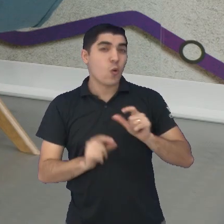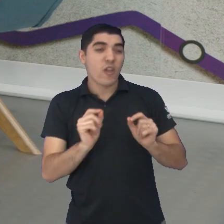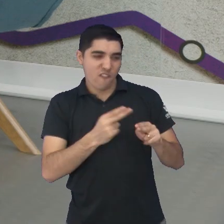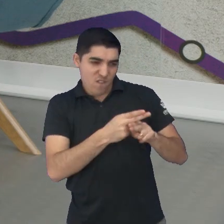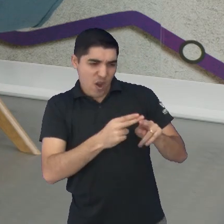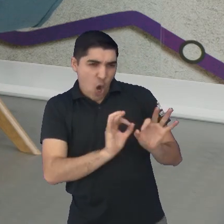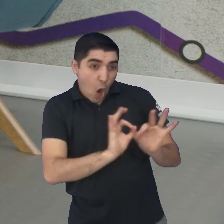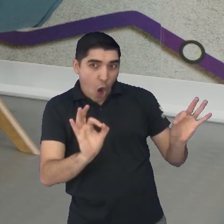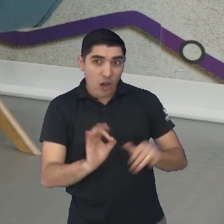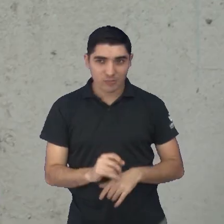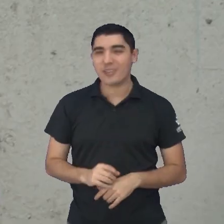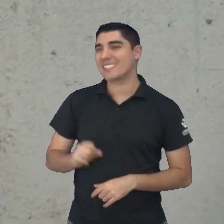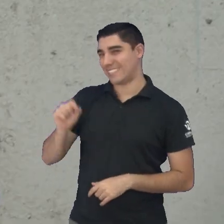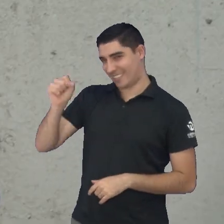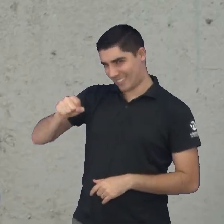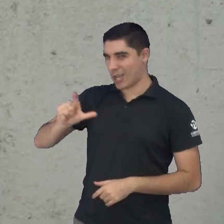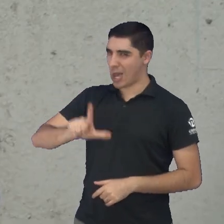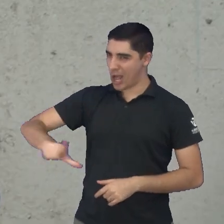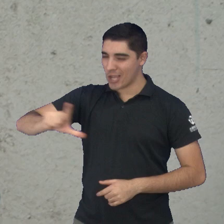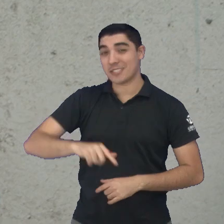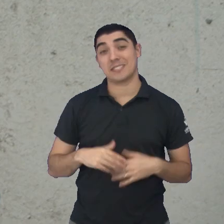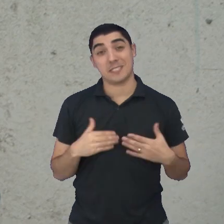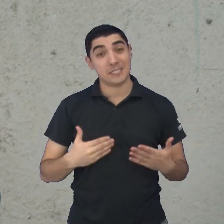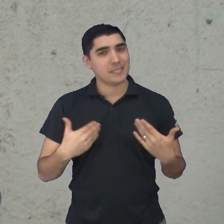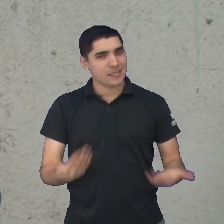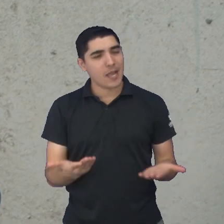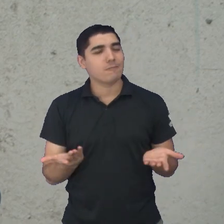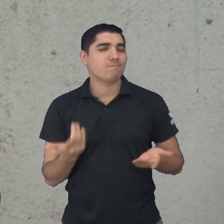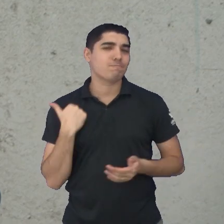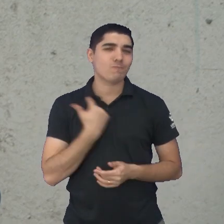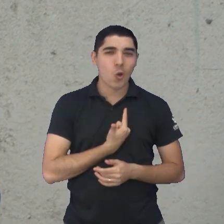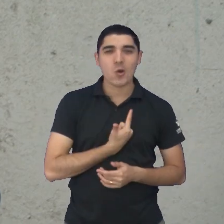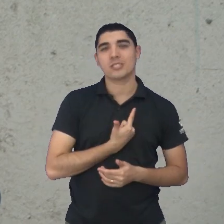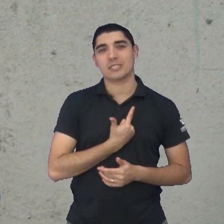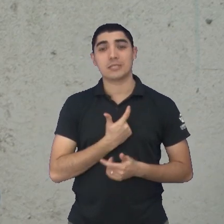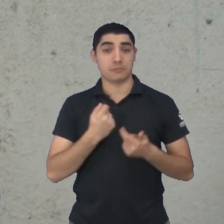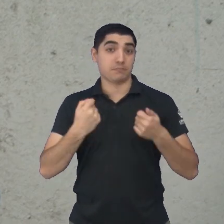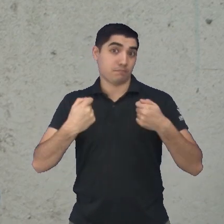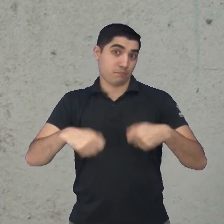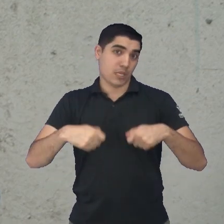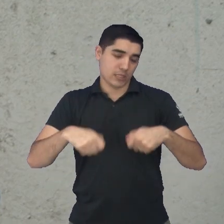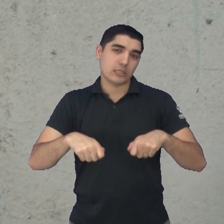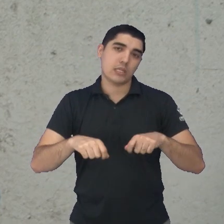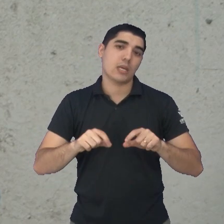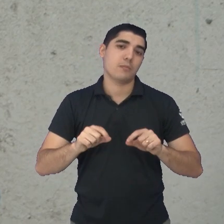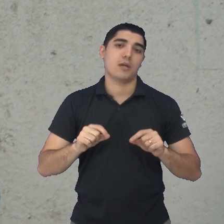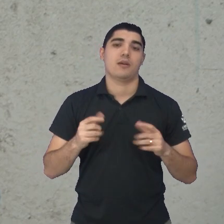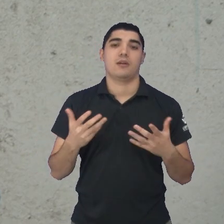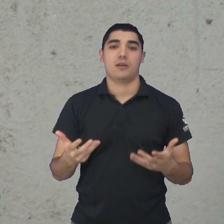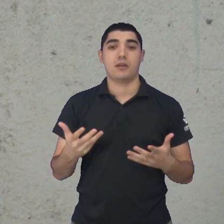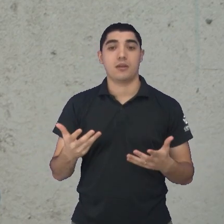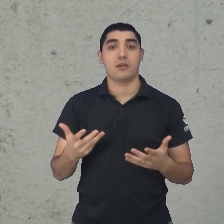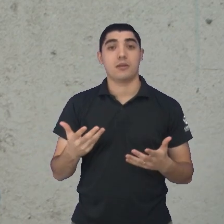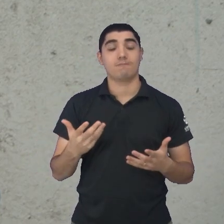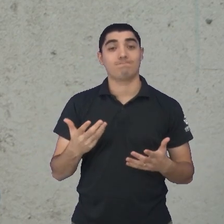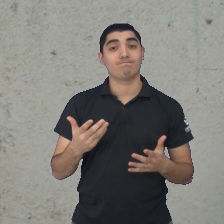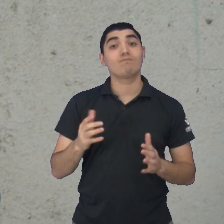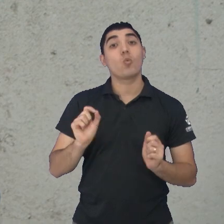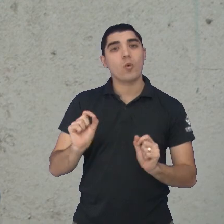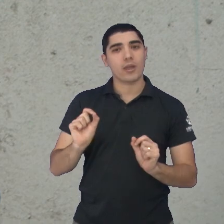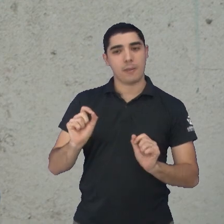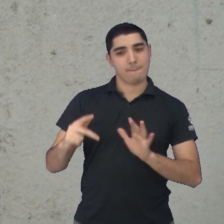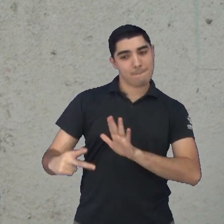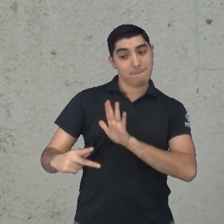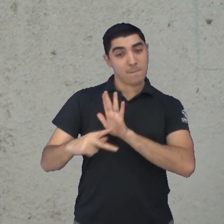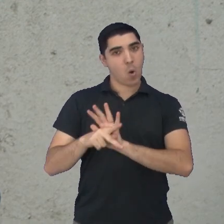Com certeza. Pois é, então. E aí, né, a gente precisa ser, né, e precisamos ser próprias